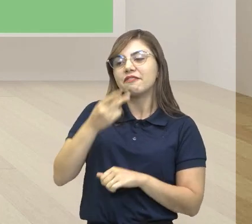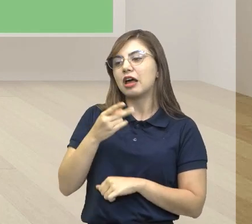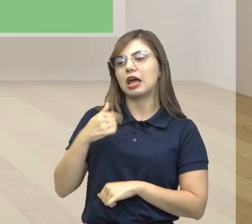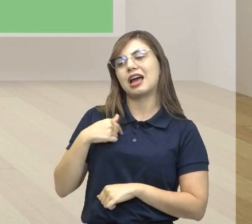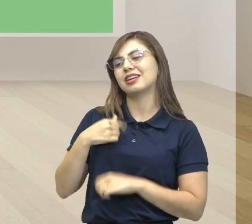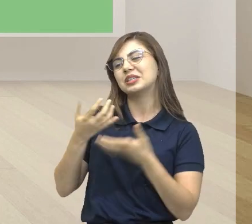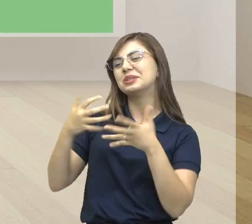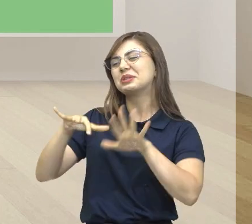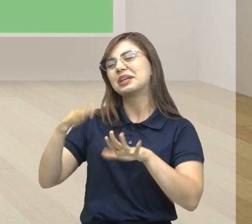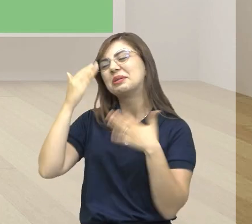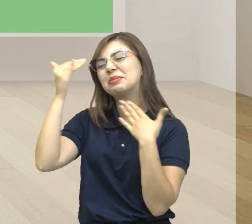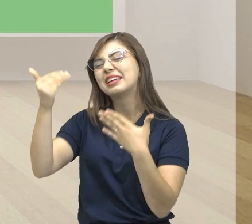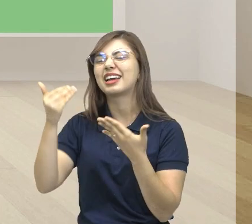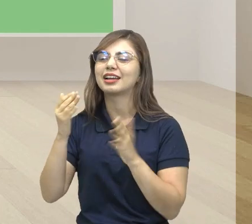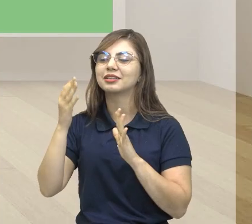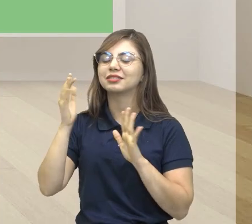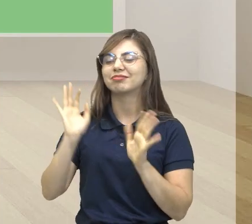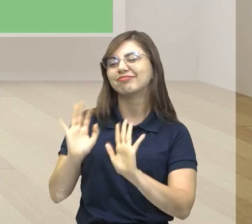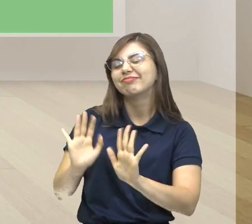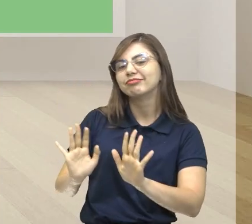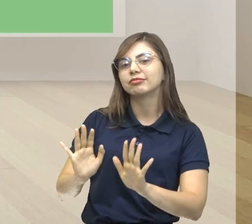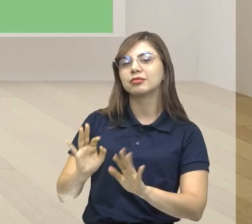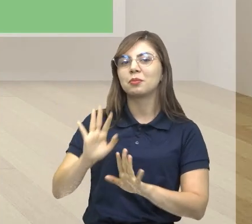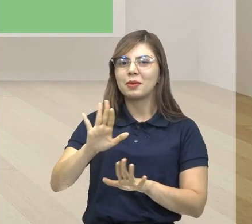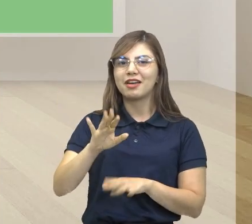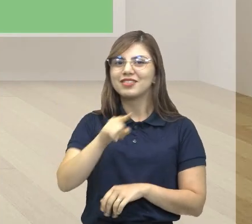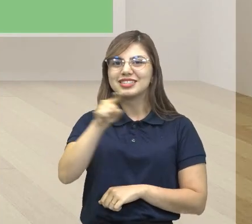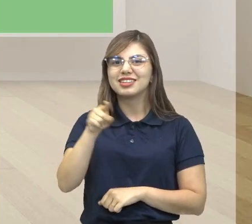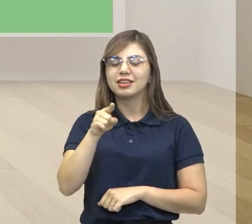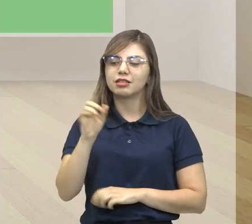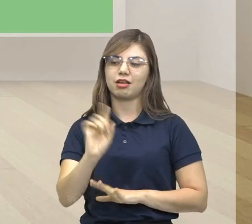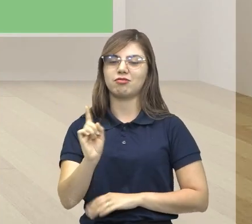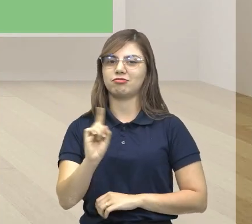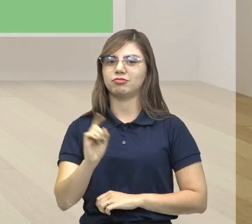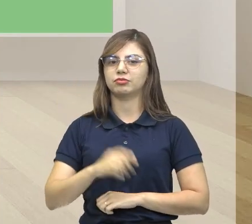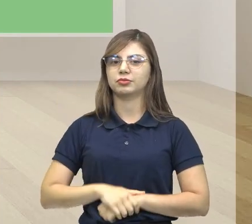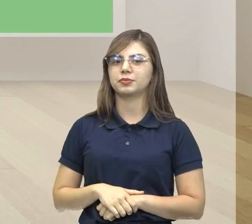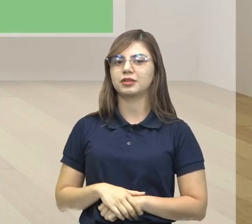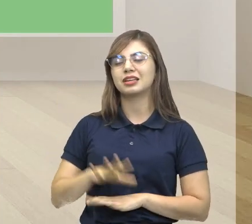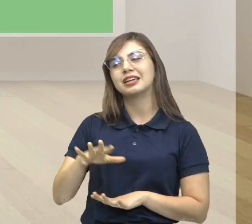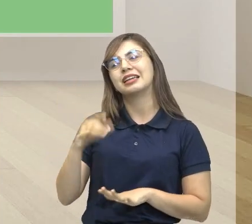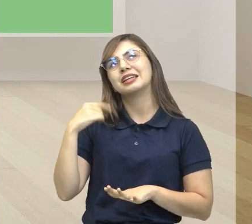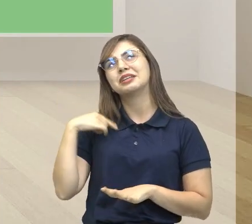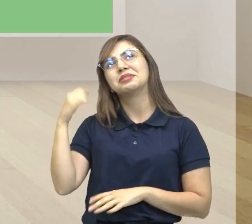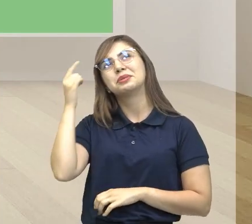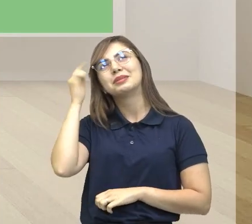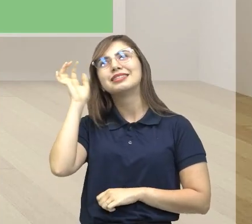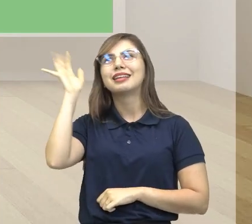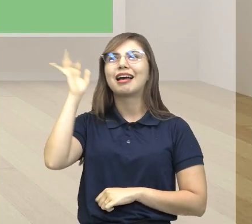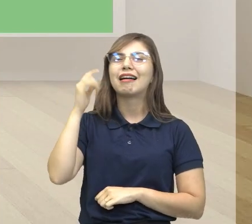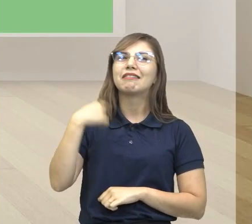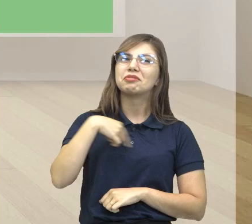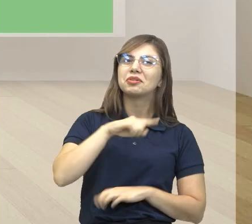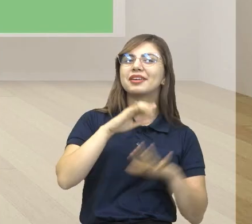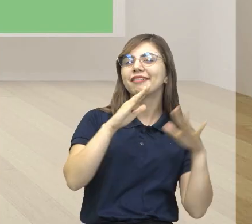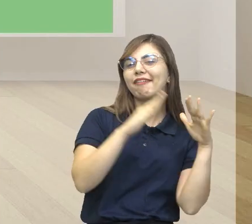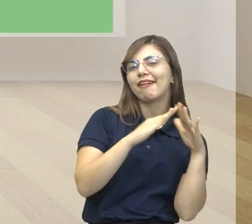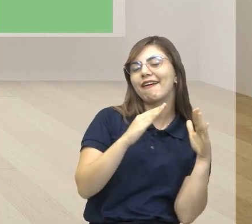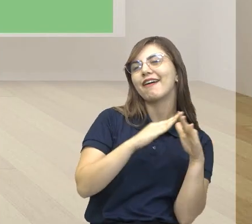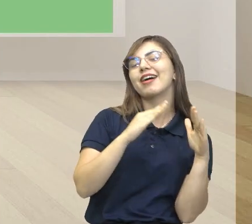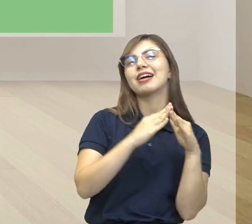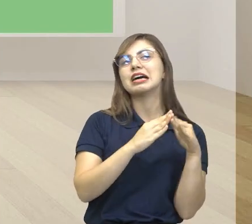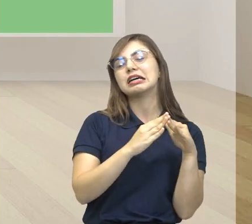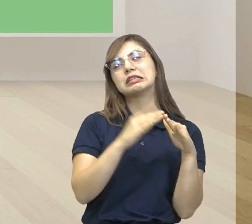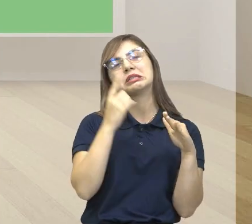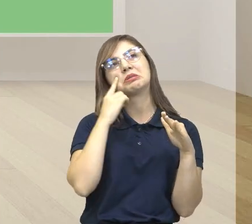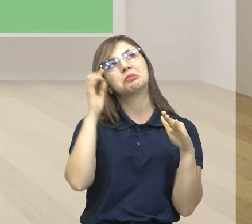comprar, obrigado, não quero comprar, não aceito. Em vez disso, você vai dizer assim, olha, acho que eu vou pensar, eu vou em casa, vou pensar se eu vou comprar esse